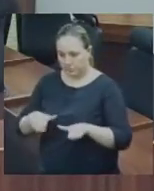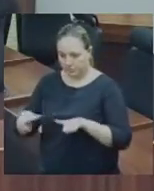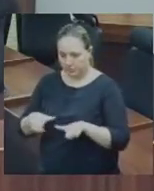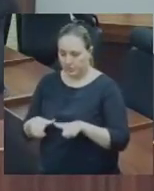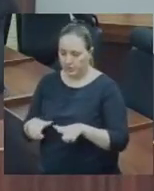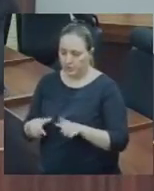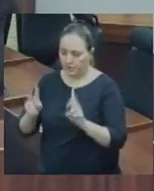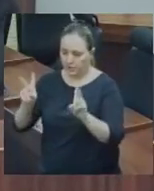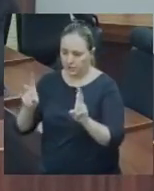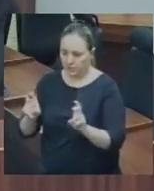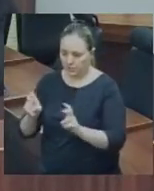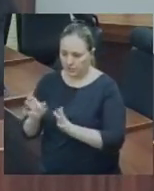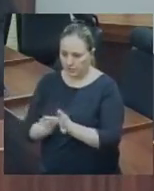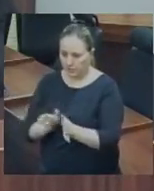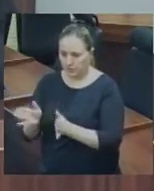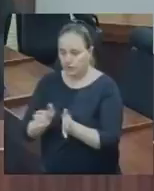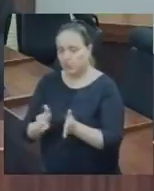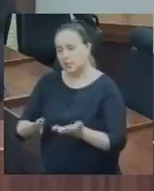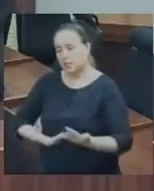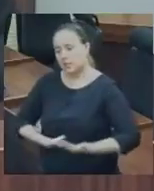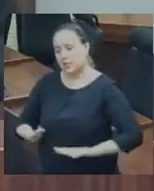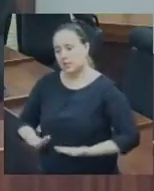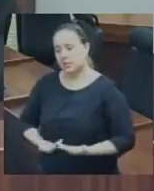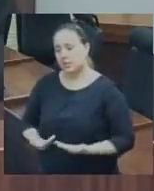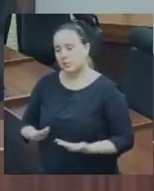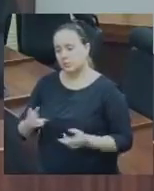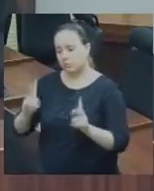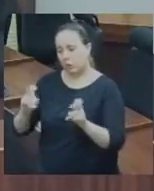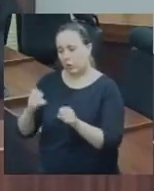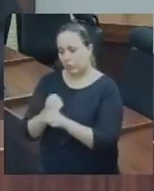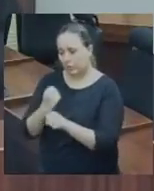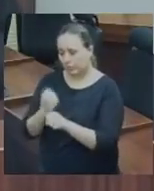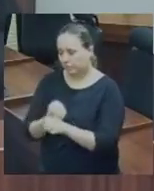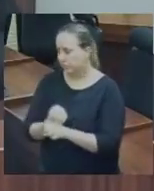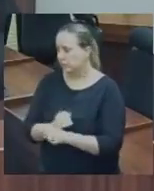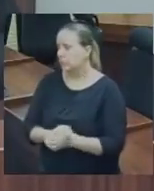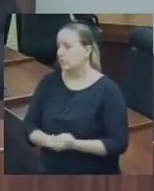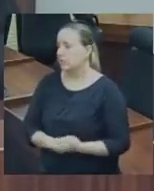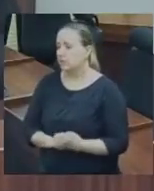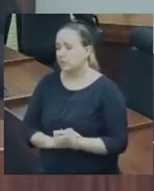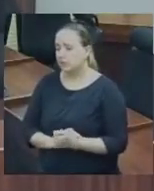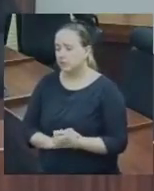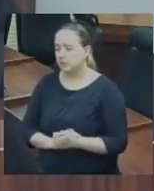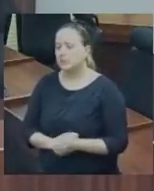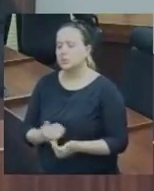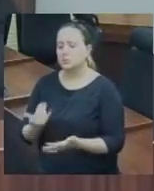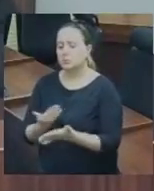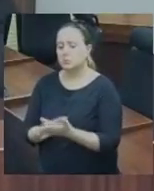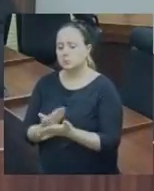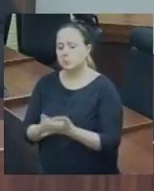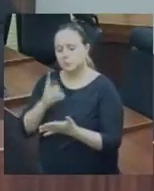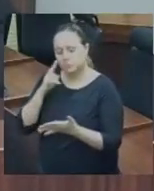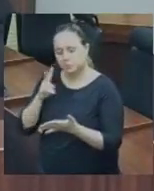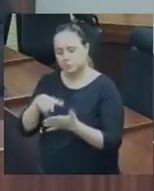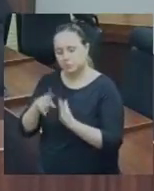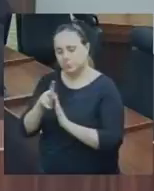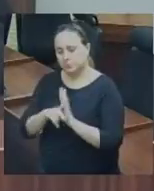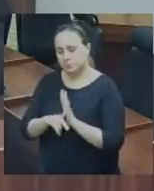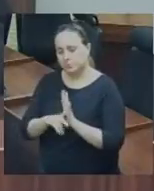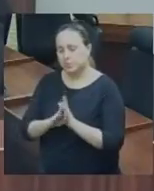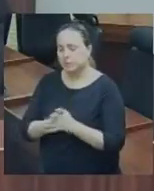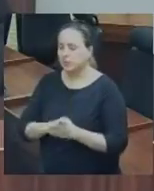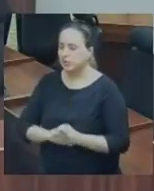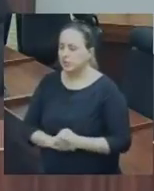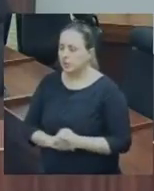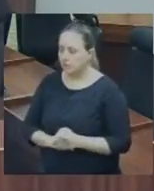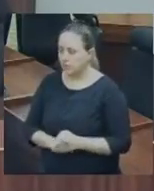tema é serviços relacionados a essa reforma e foi estudada se essa planta e